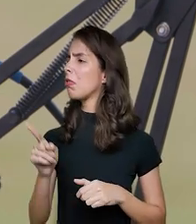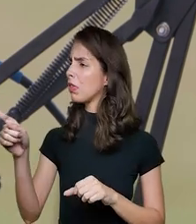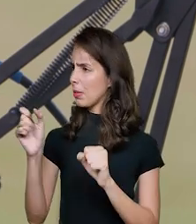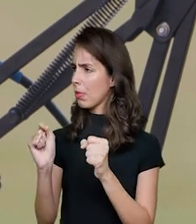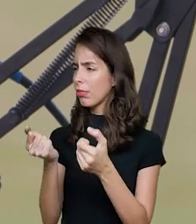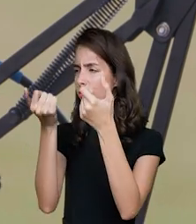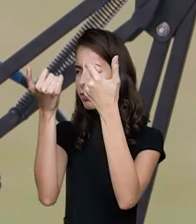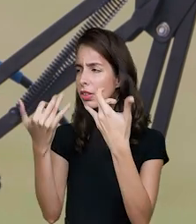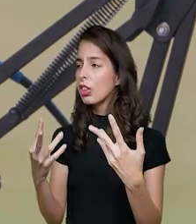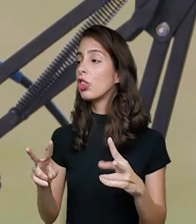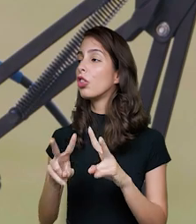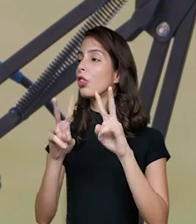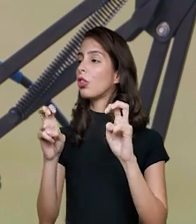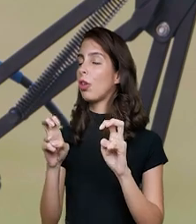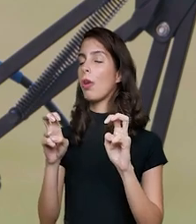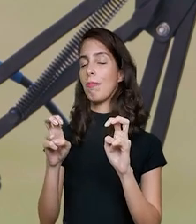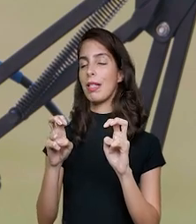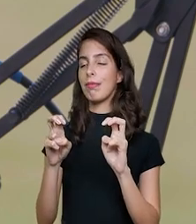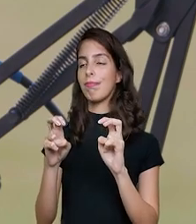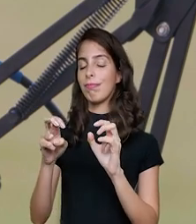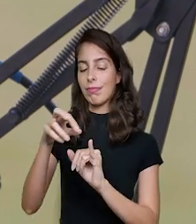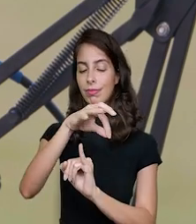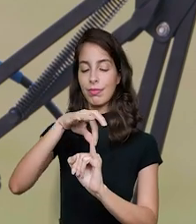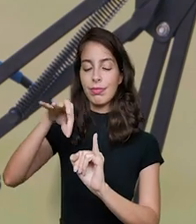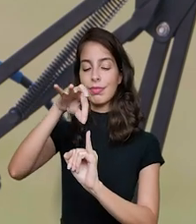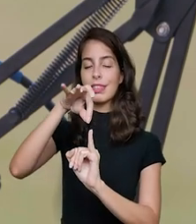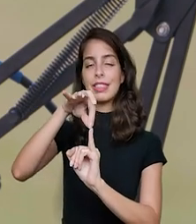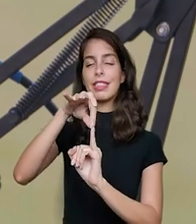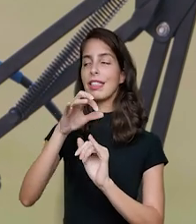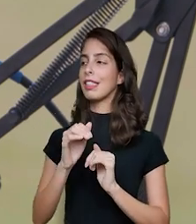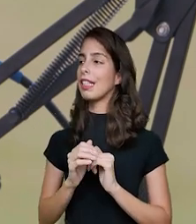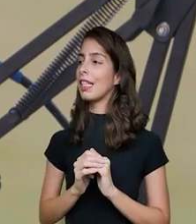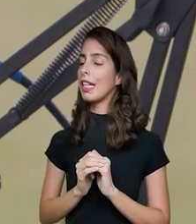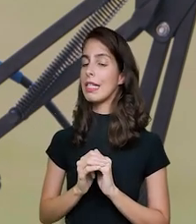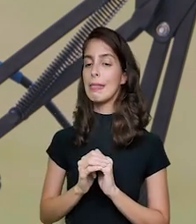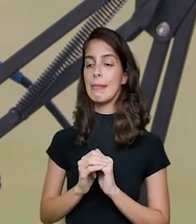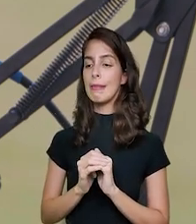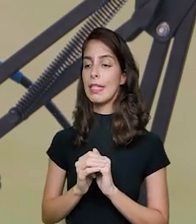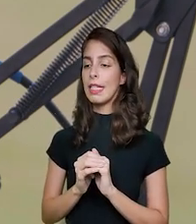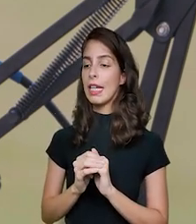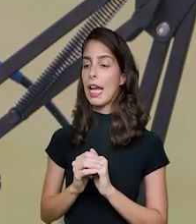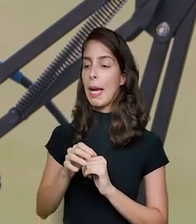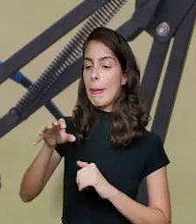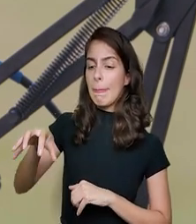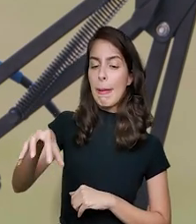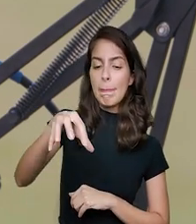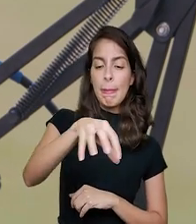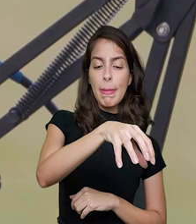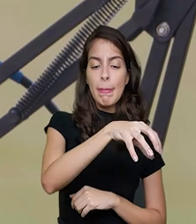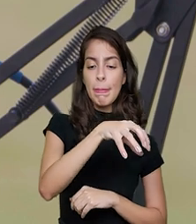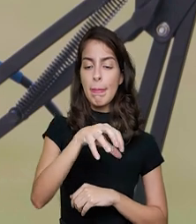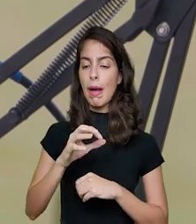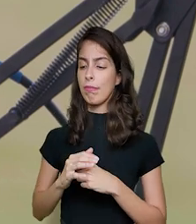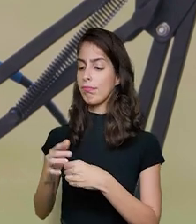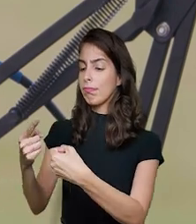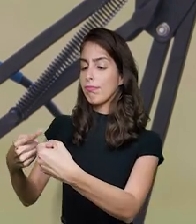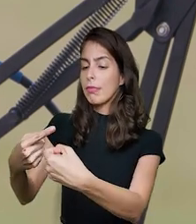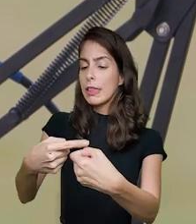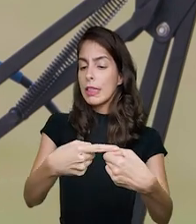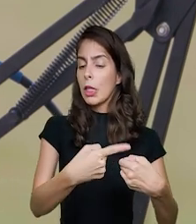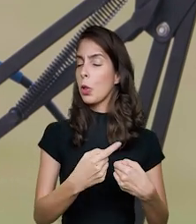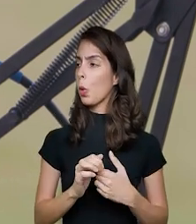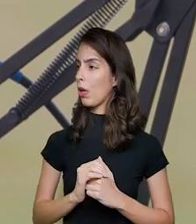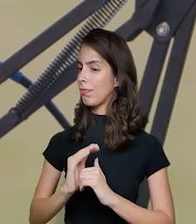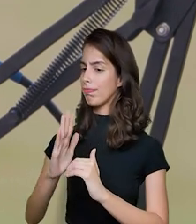rede em áreas ah de pro desenvolvimento de algumas áreas e regiões dos interiores do